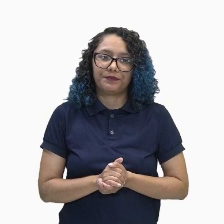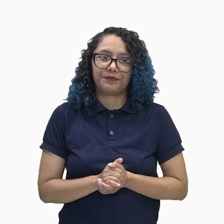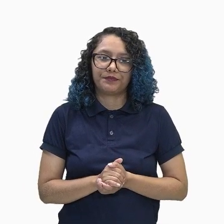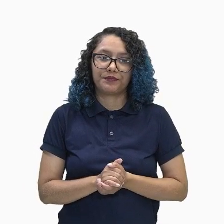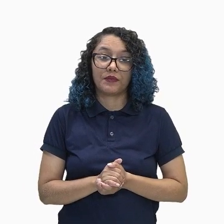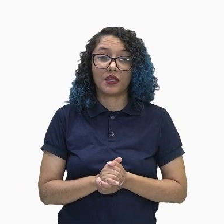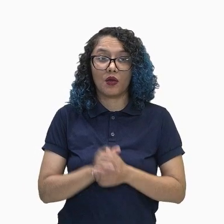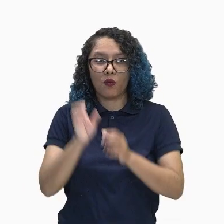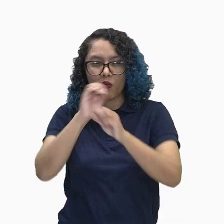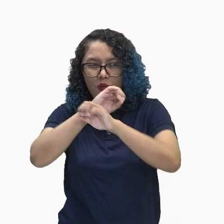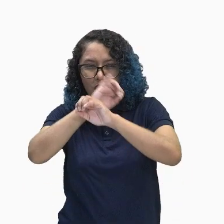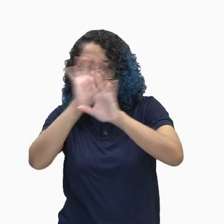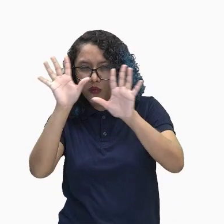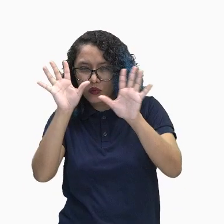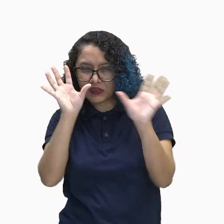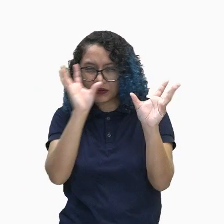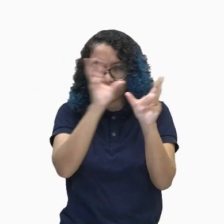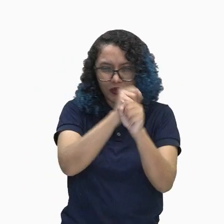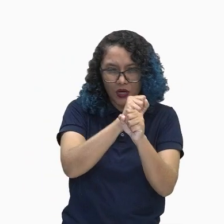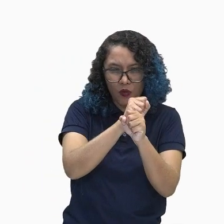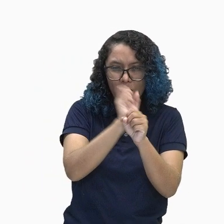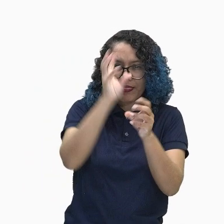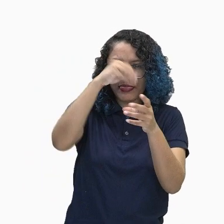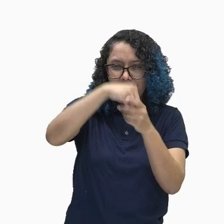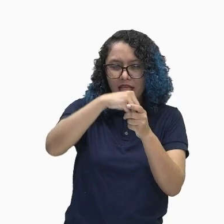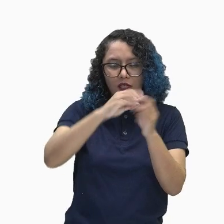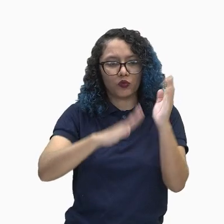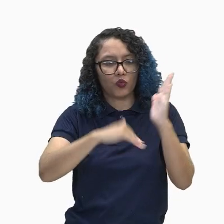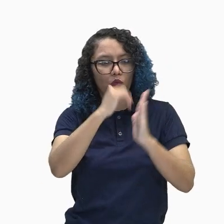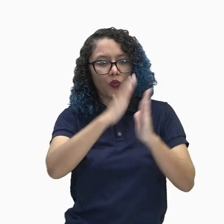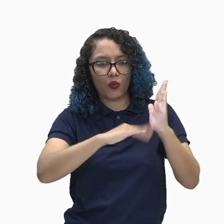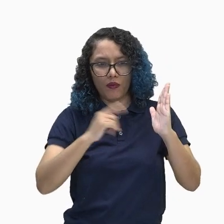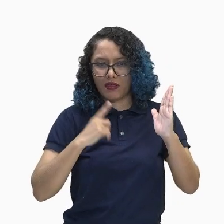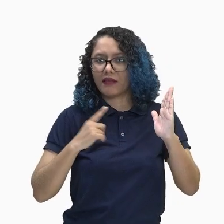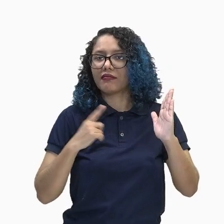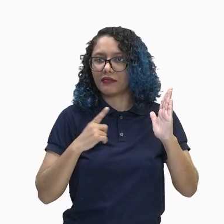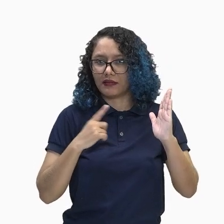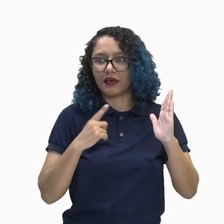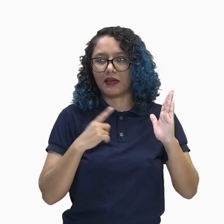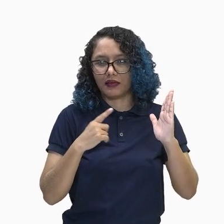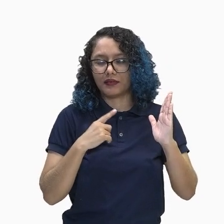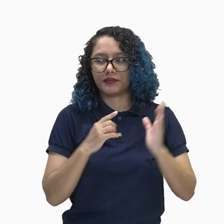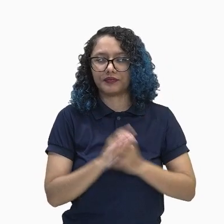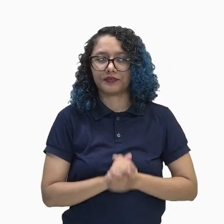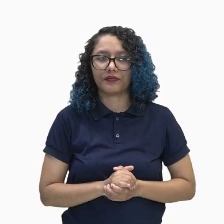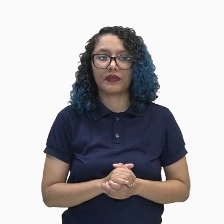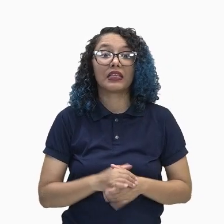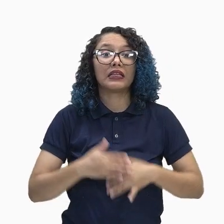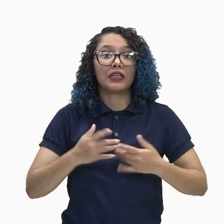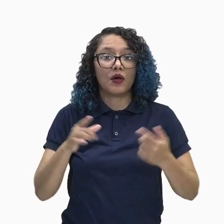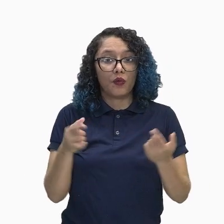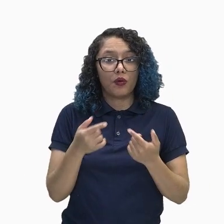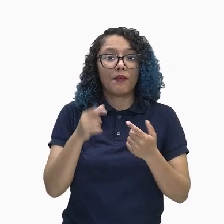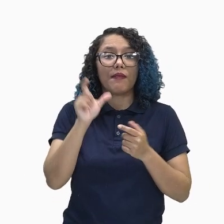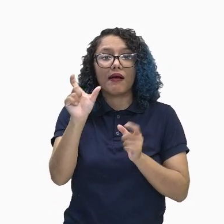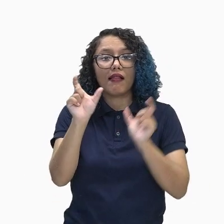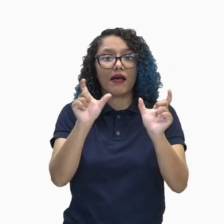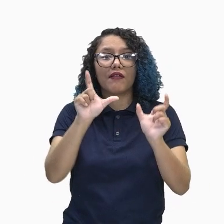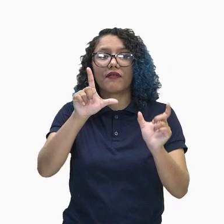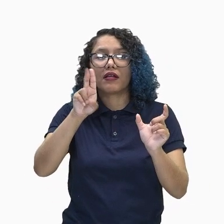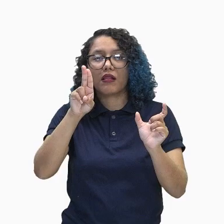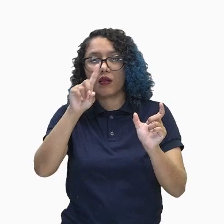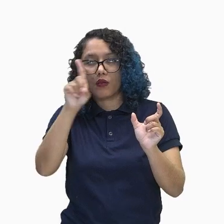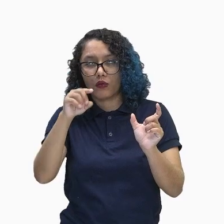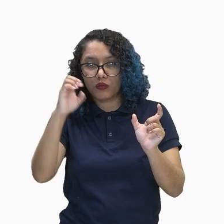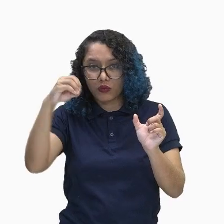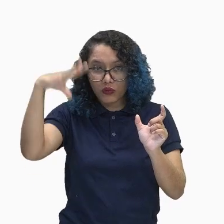escuridão estavam presentes em sua obra. Então, temos a palavra luz e escuridão. Então, observe que a palavra